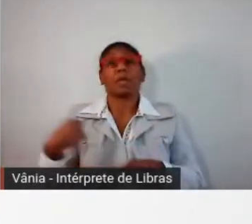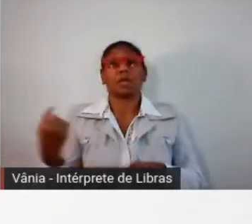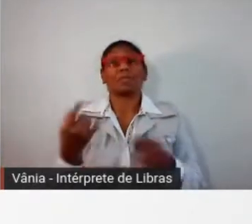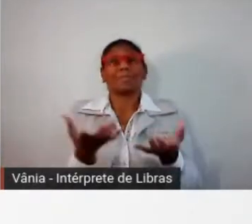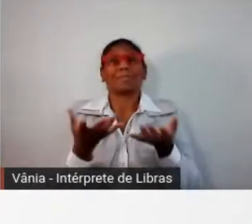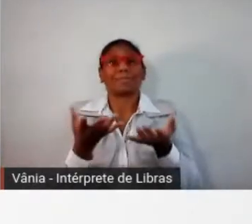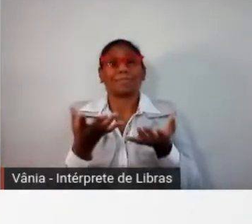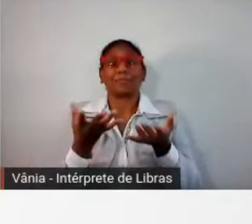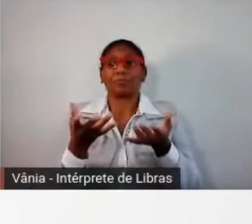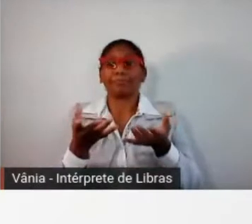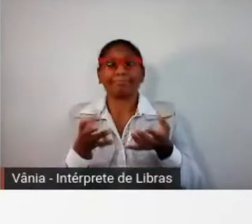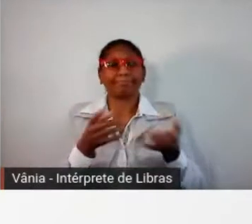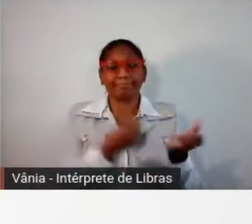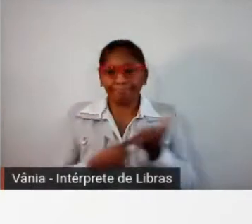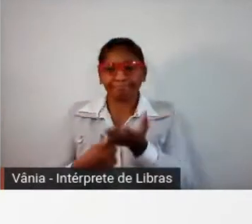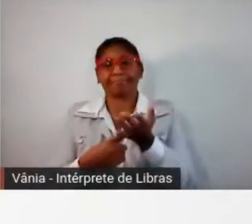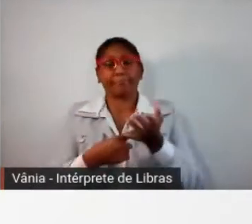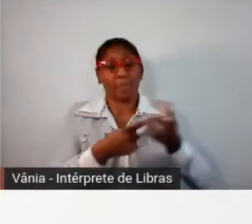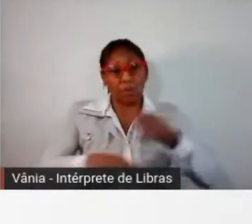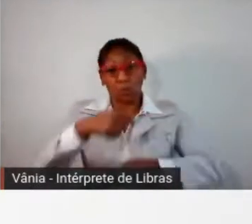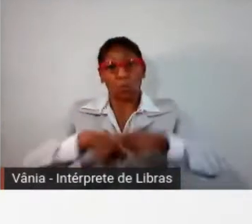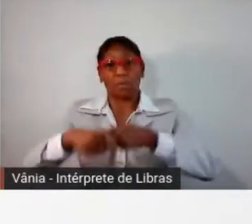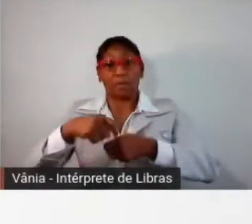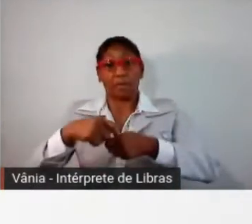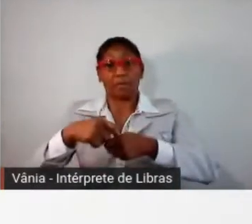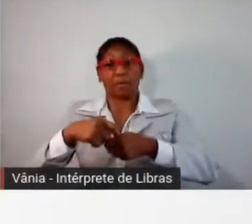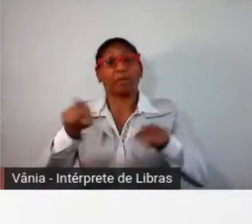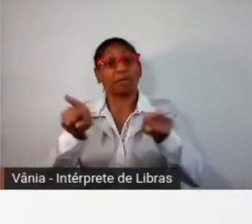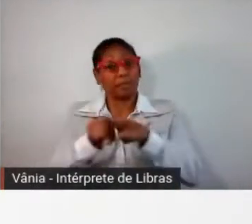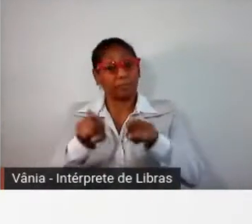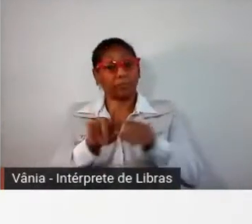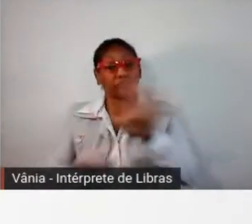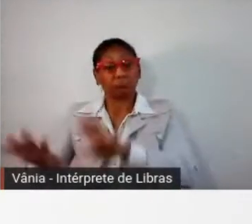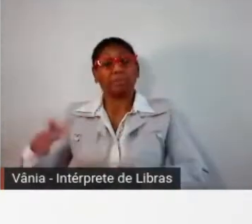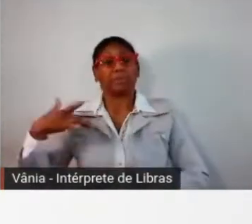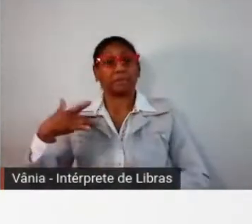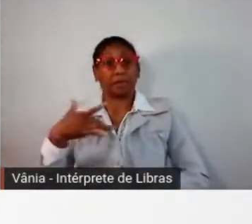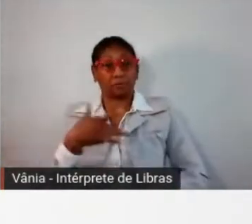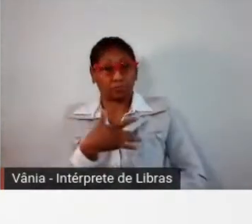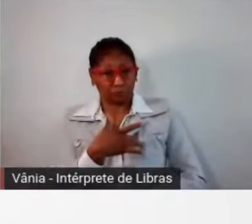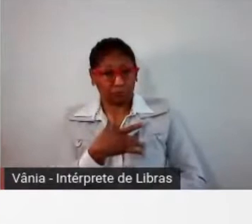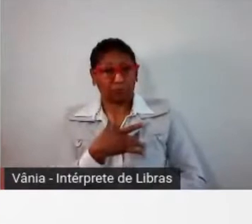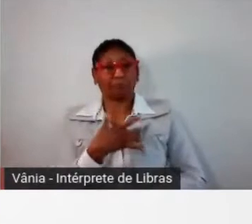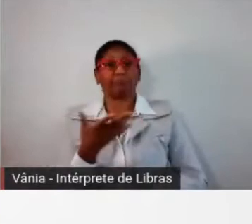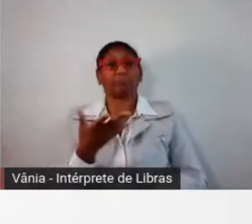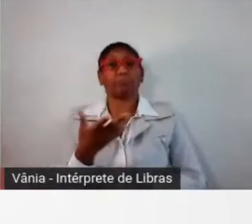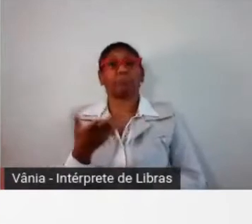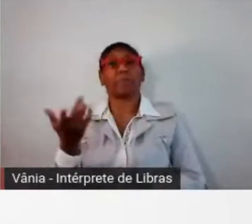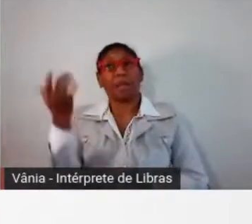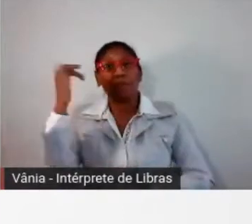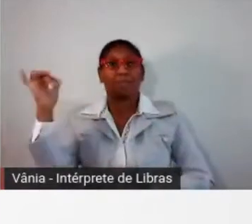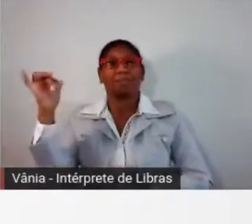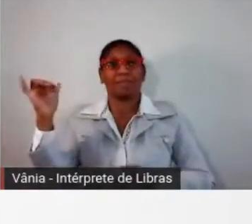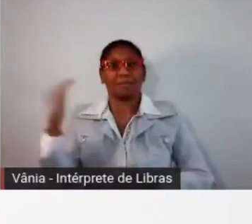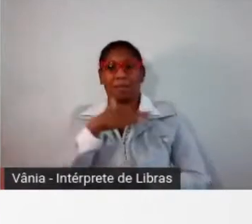uma conciliação entre economia e saúde, que tem, além de preservado a saúde e